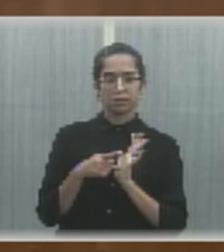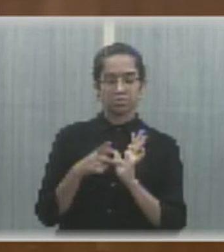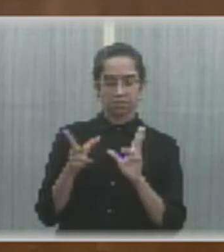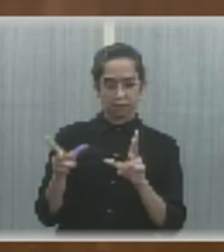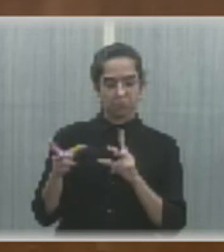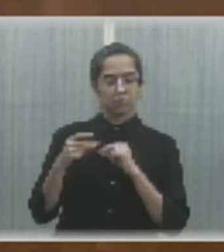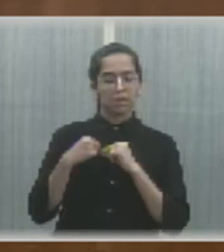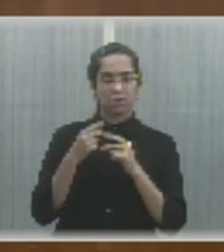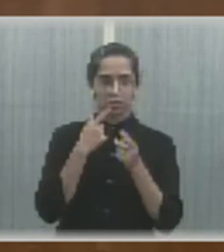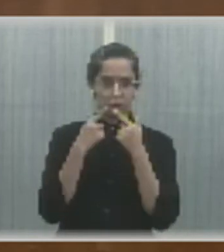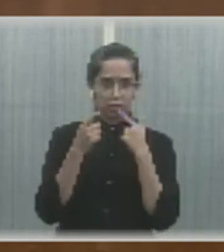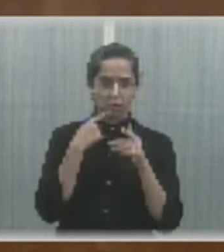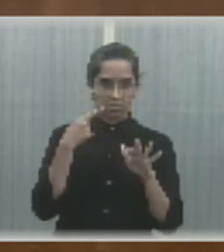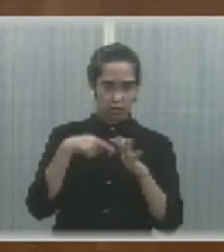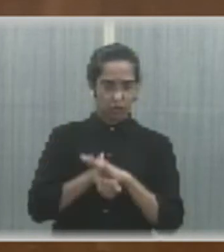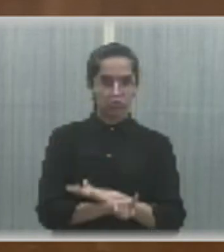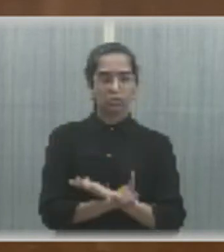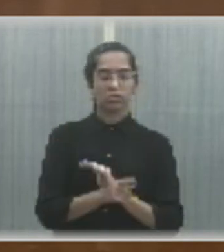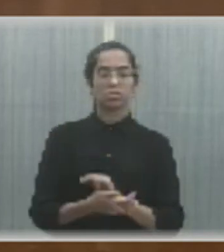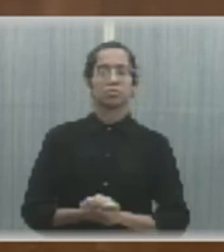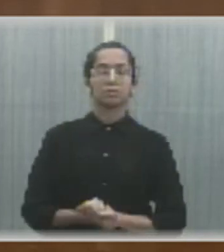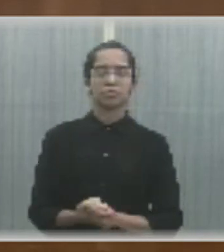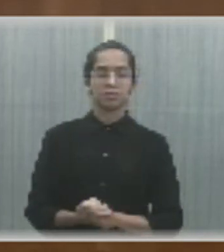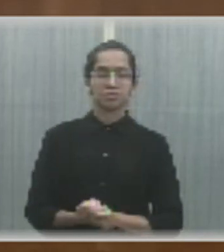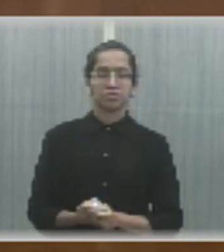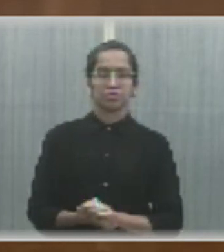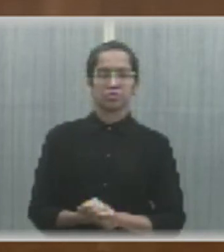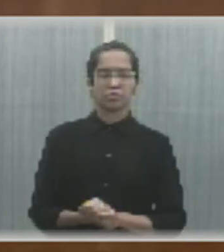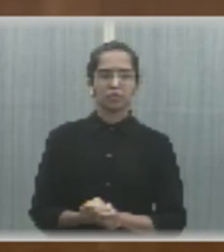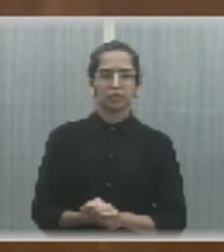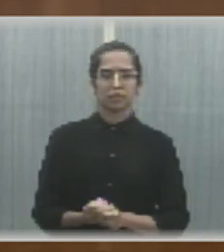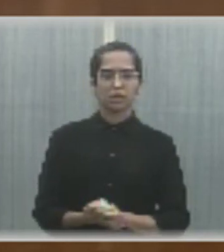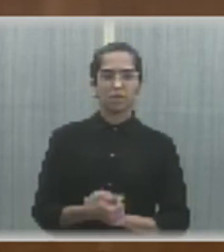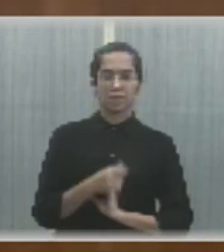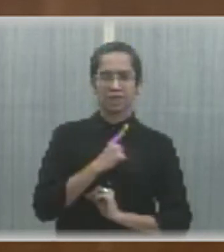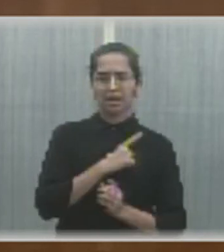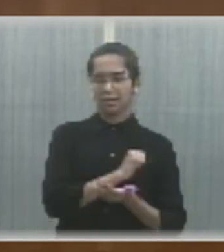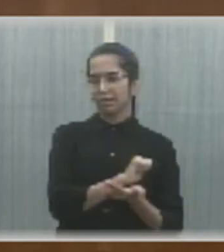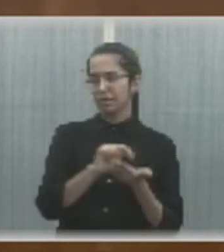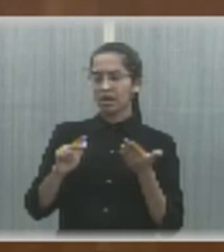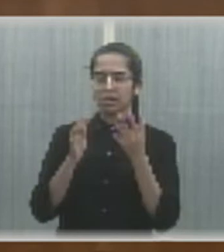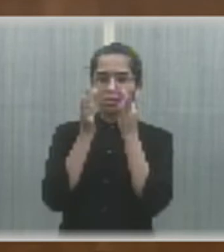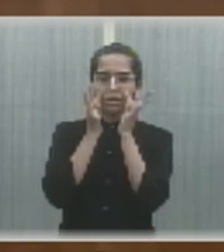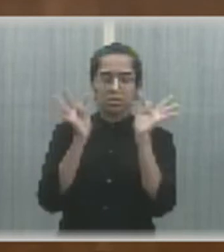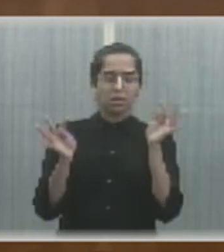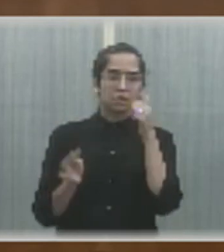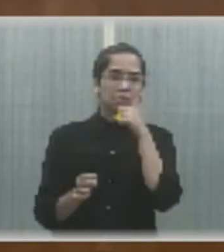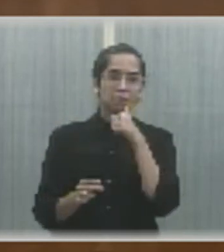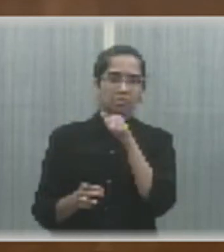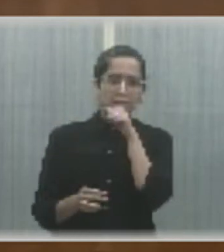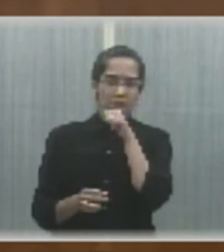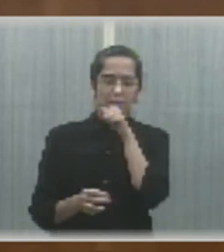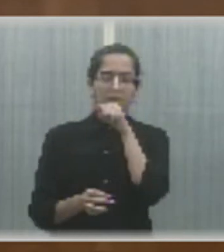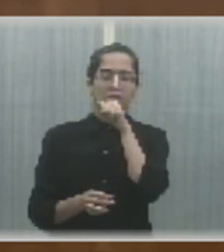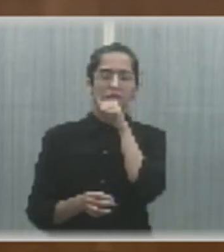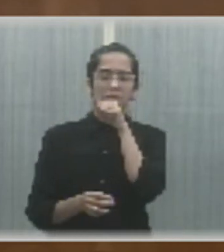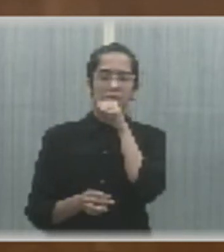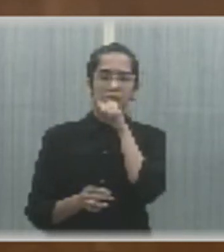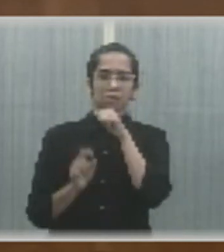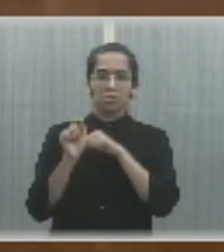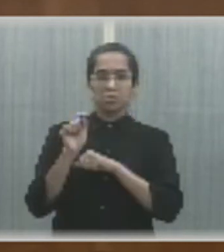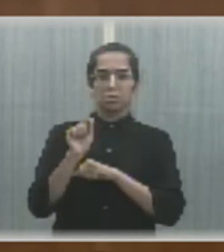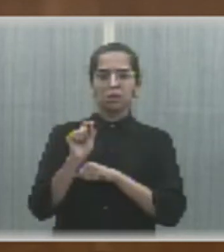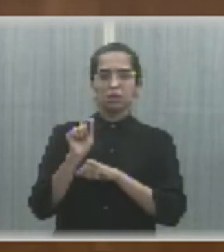merece uma discussão. E não são poucos os depoimentos de mães, de mulheres, que tratam